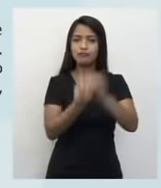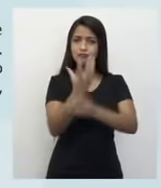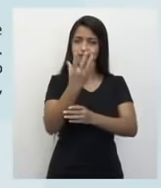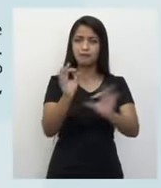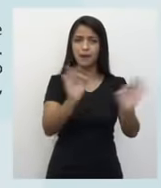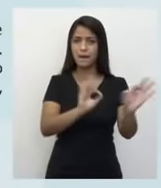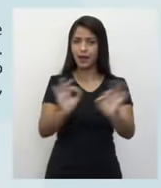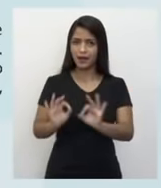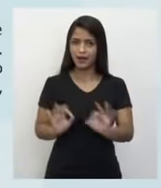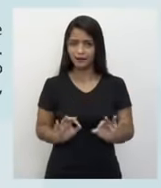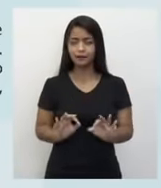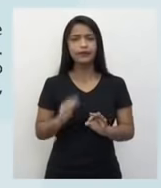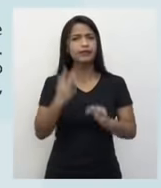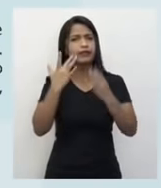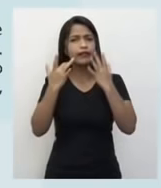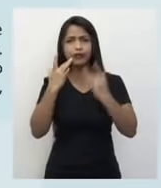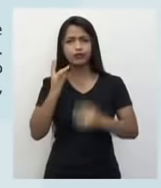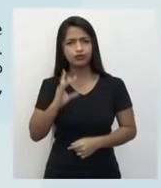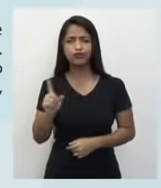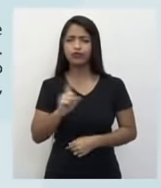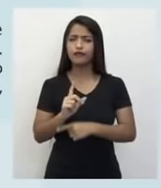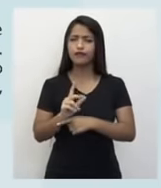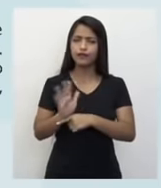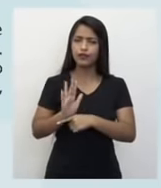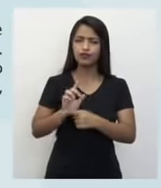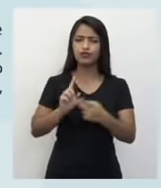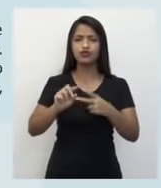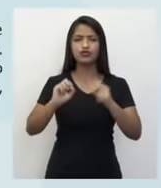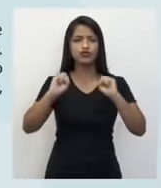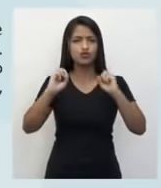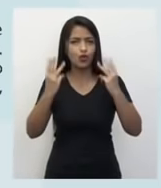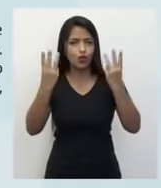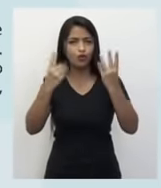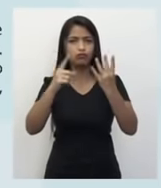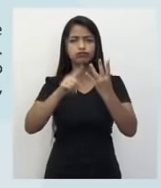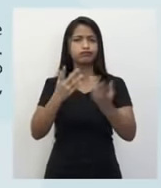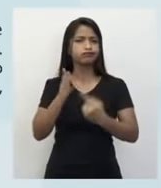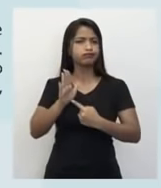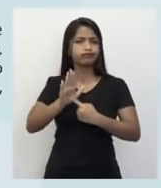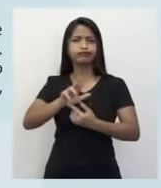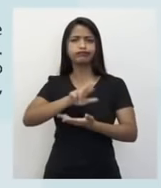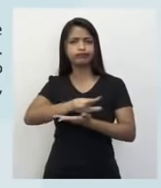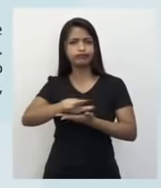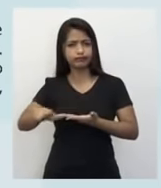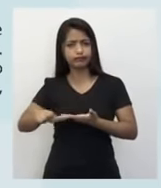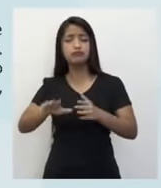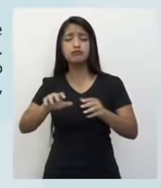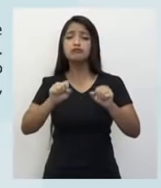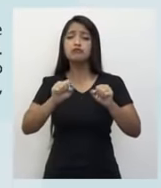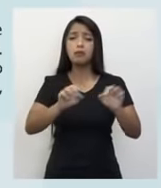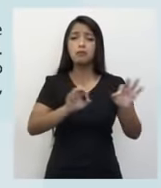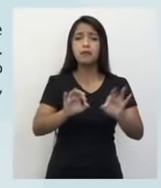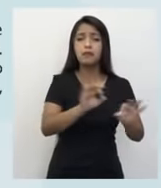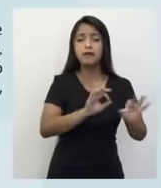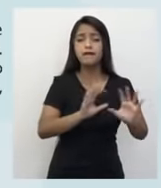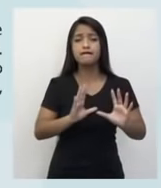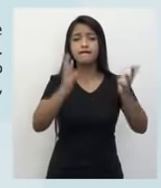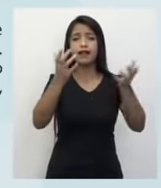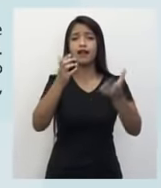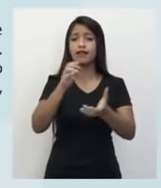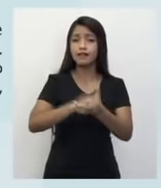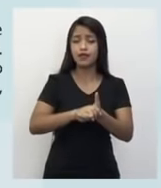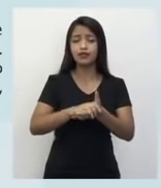de filmes, shows, apresentações. Mas nos dias atuais podem fazer cenário de shows, festas de casamento, formatura,